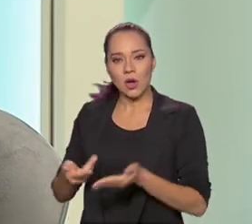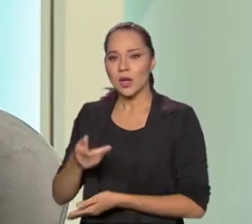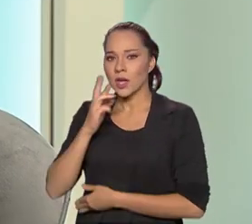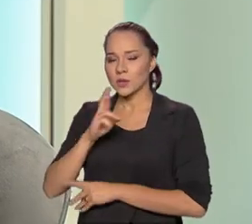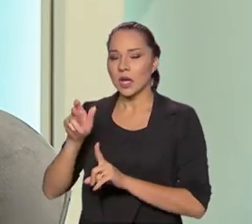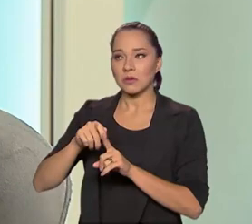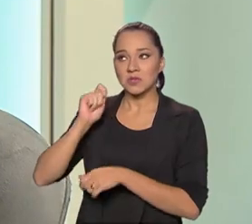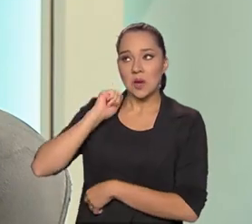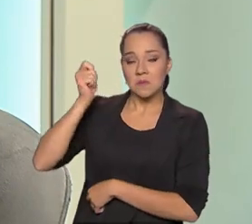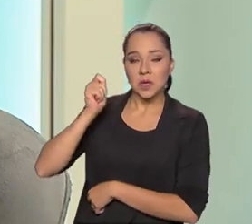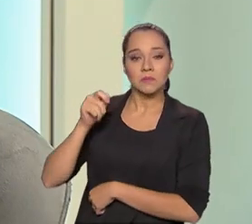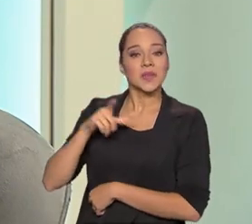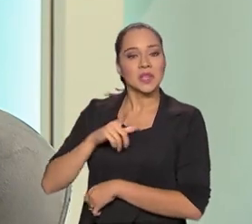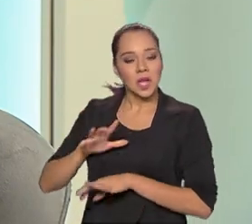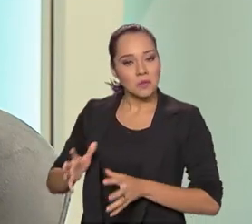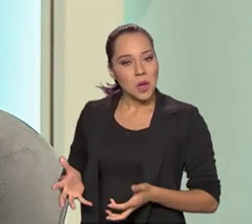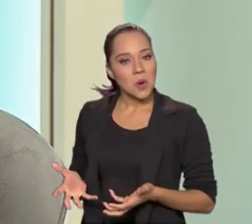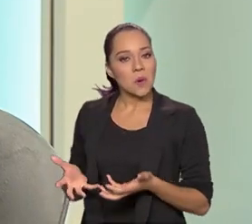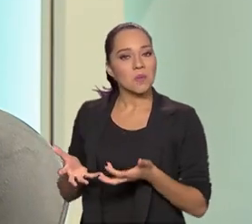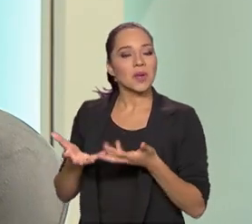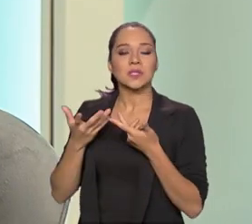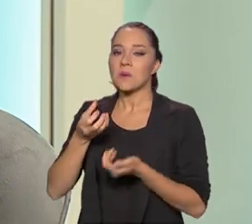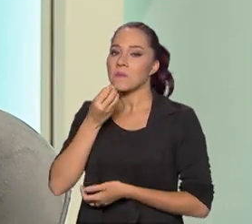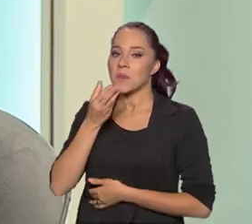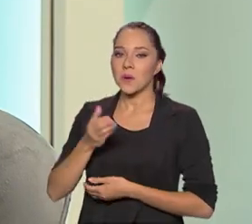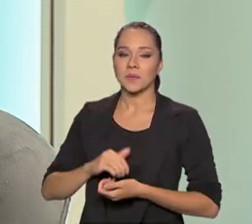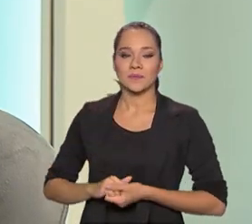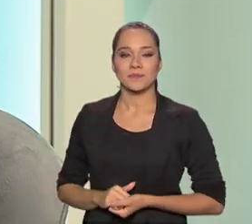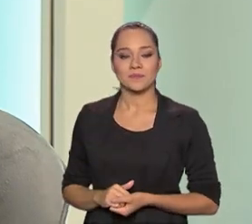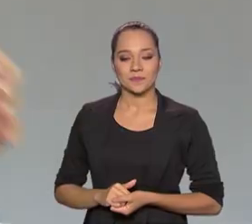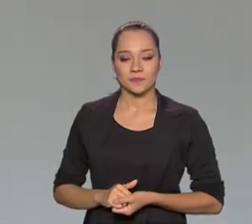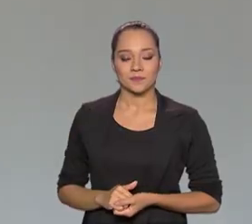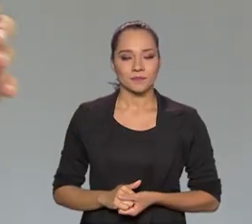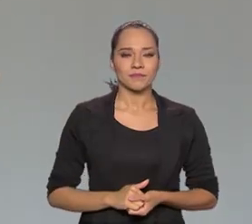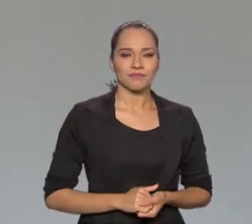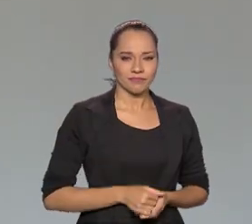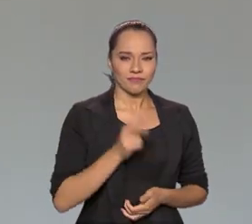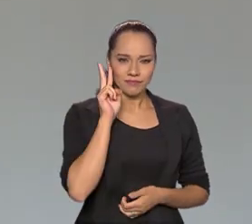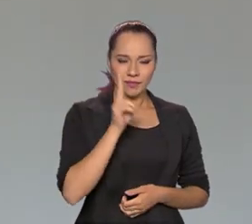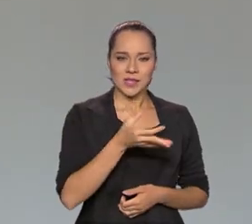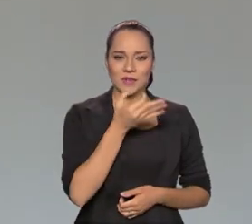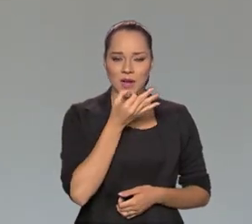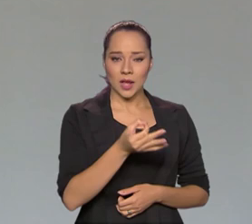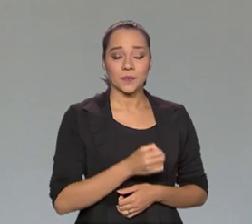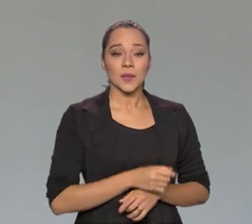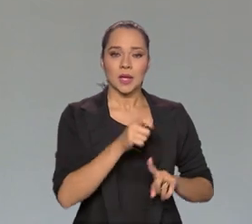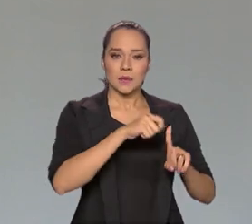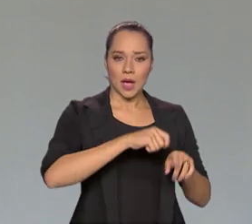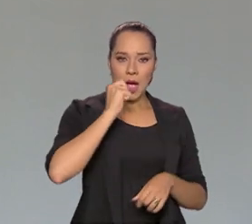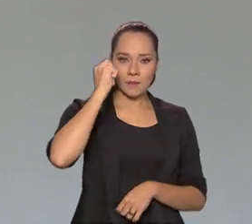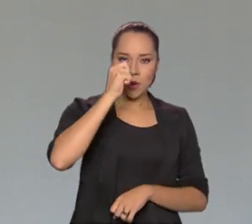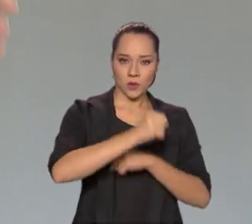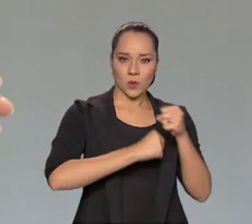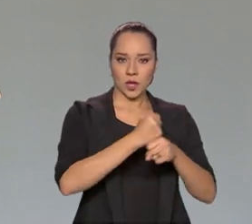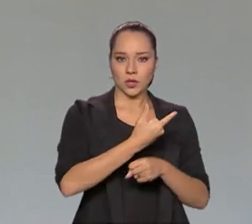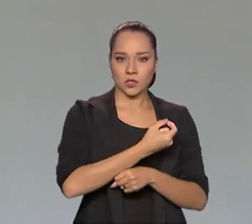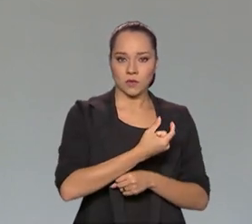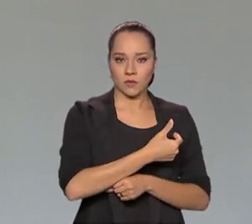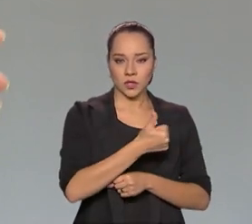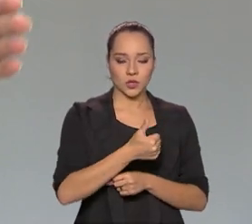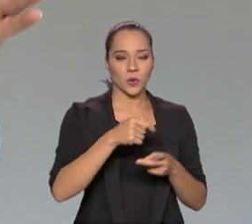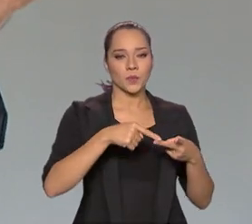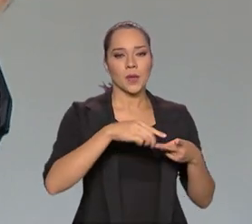abril, tendo uma recuperação crescente na arrecadação. E eu vi o senhor comentando que abril de 2021, março